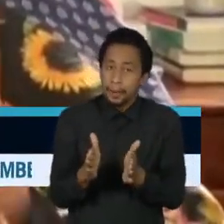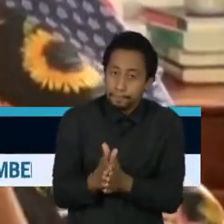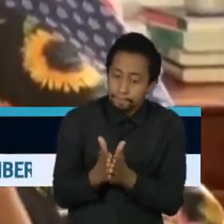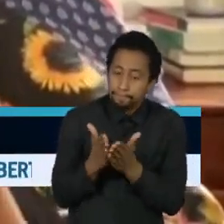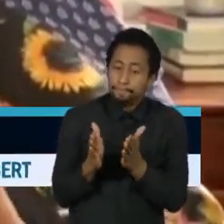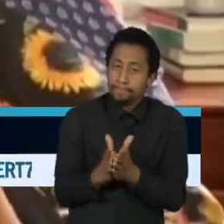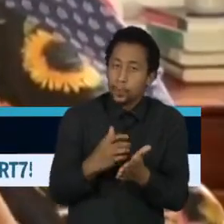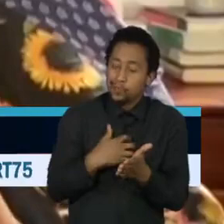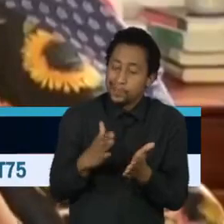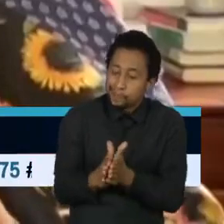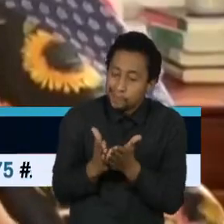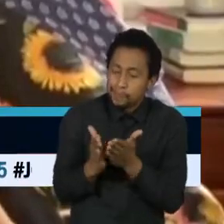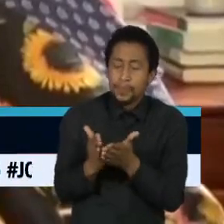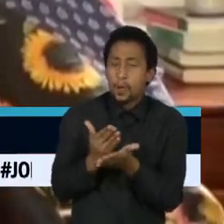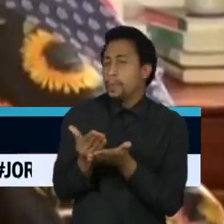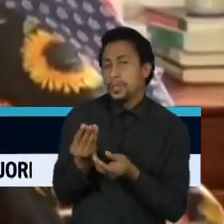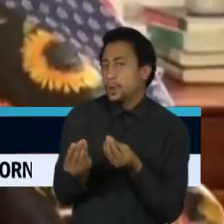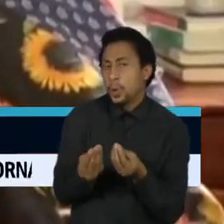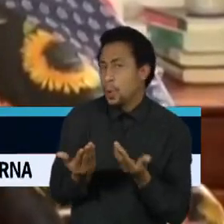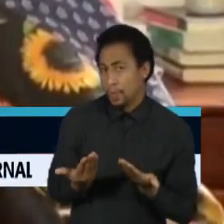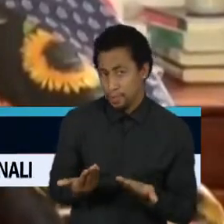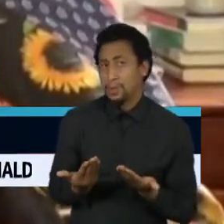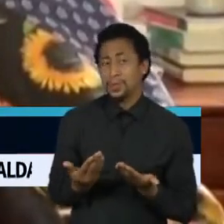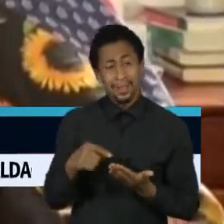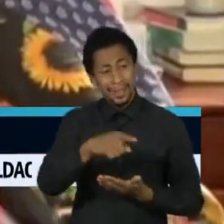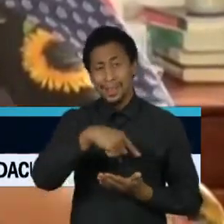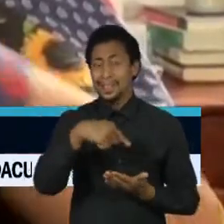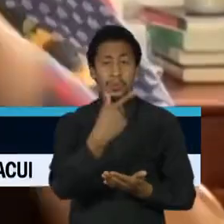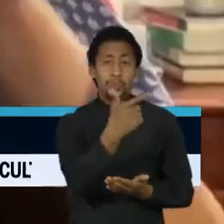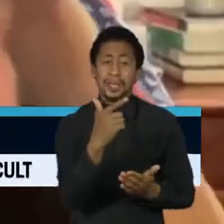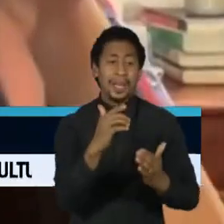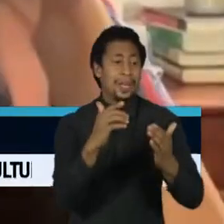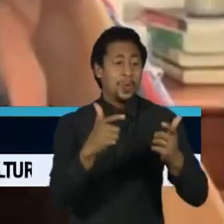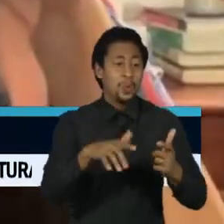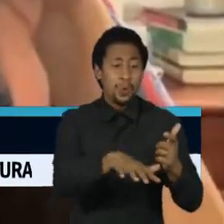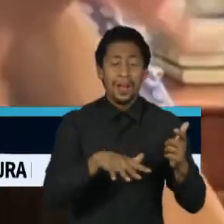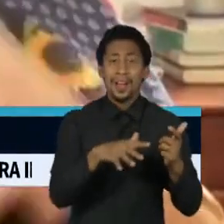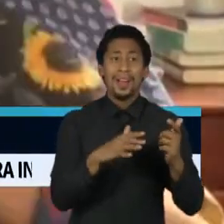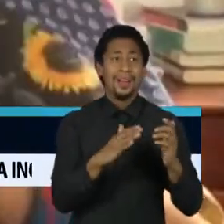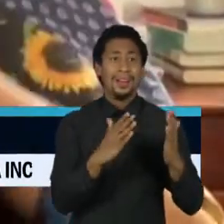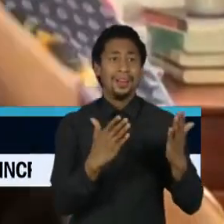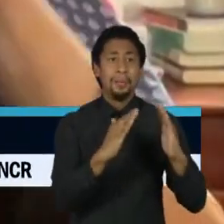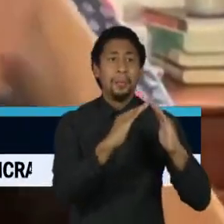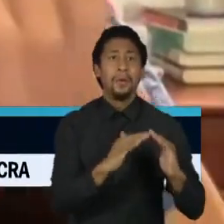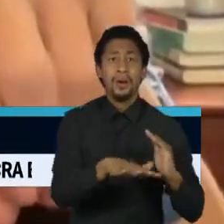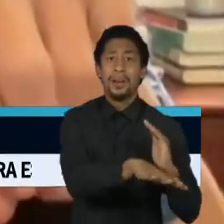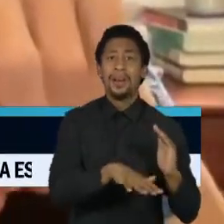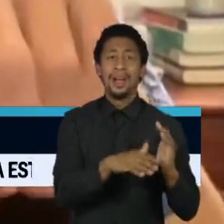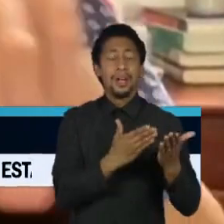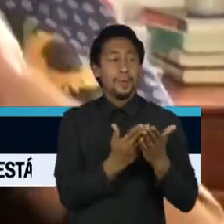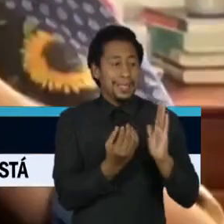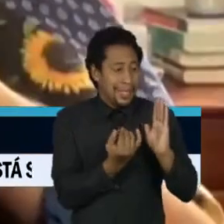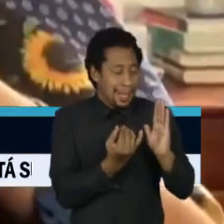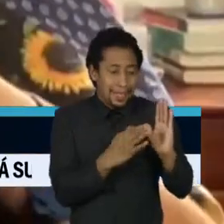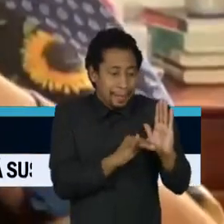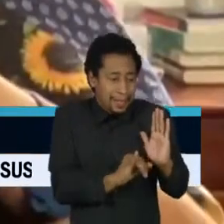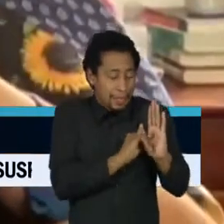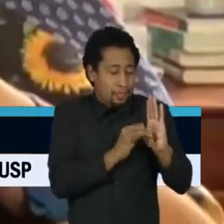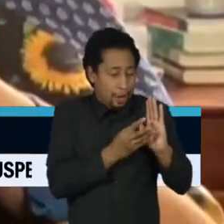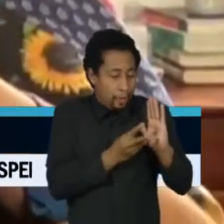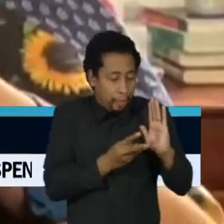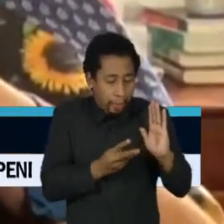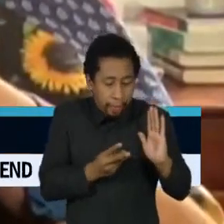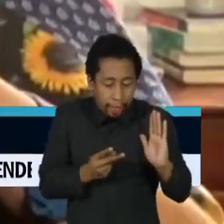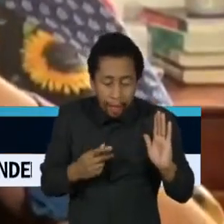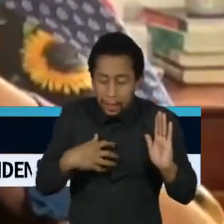começa pela destituição da identidade. Aí, naquele momento em que as pessoas se convertem pobres, elas